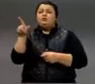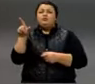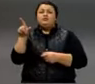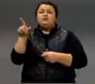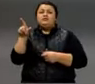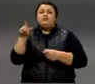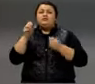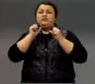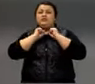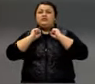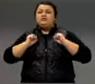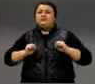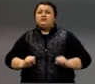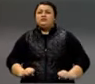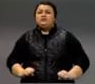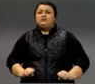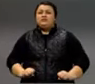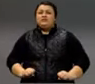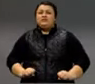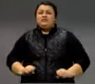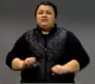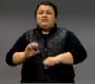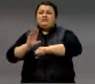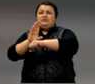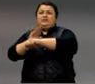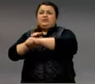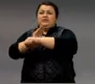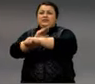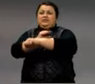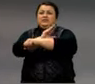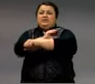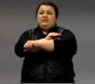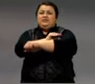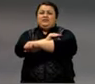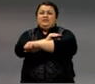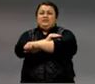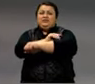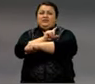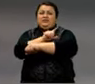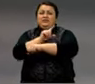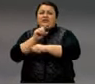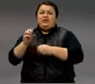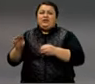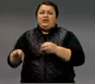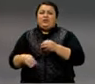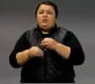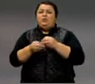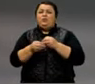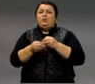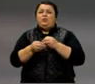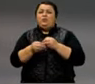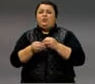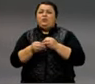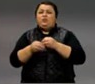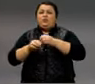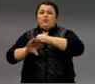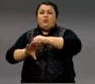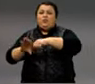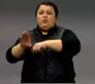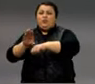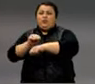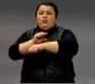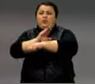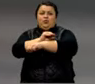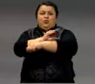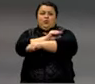sistema muscular. O sistema muscular é composto de músculos.